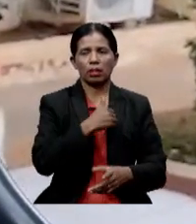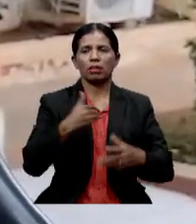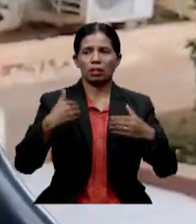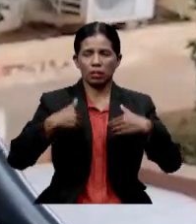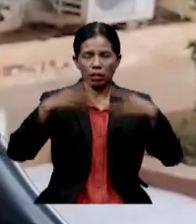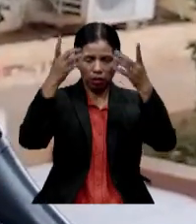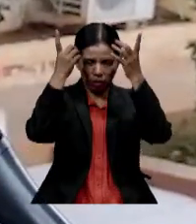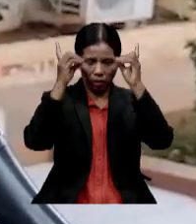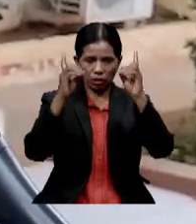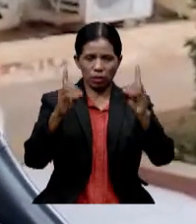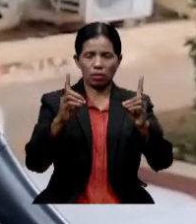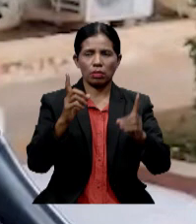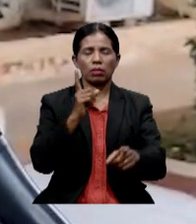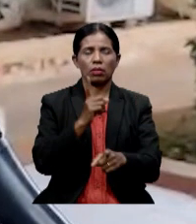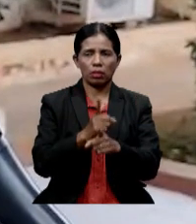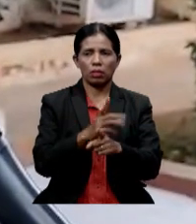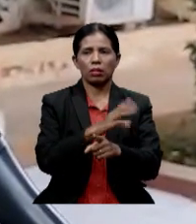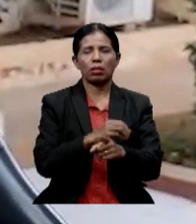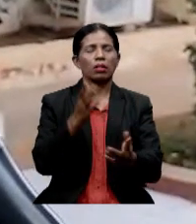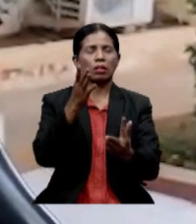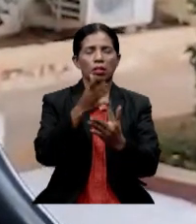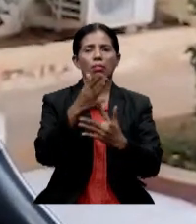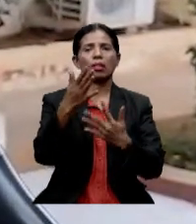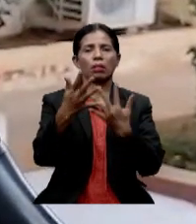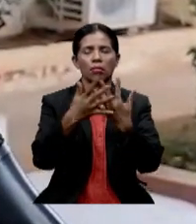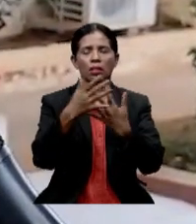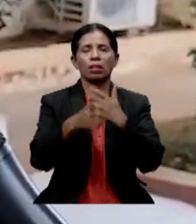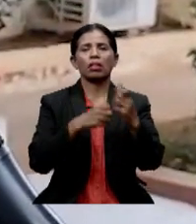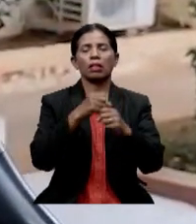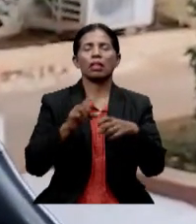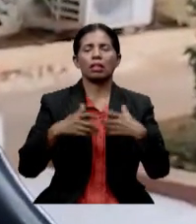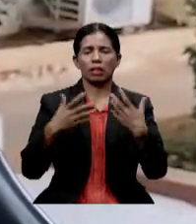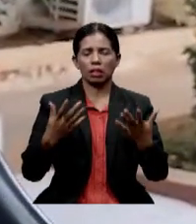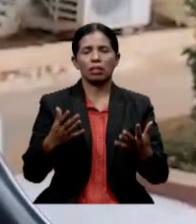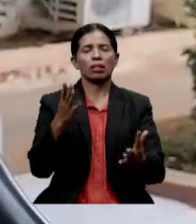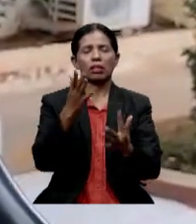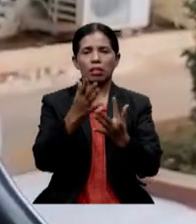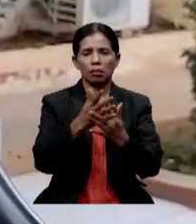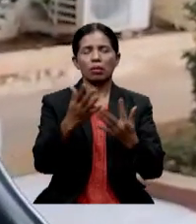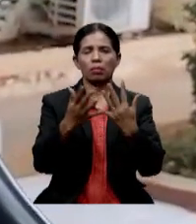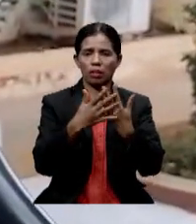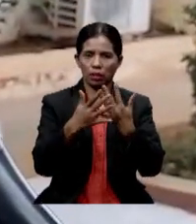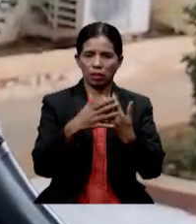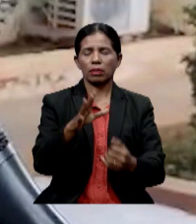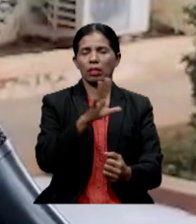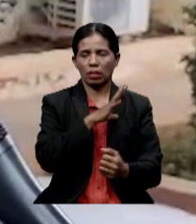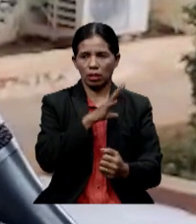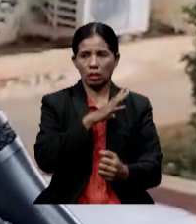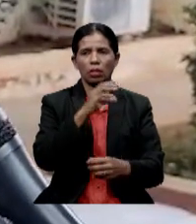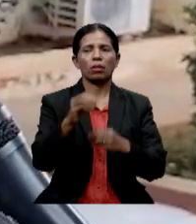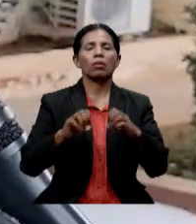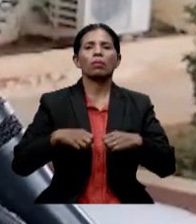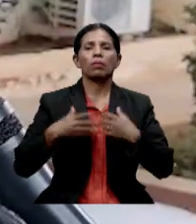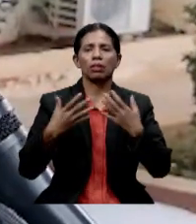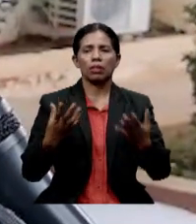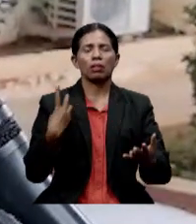decisão definitivo kata kenya tama kadia tia hai. Sida ne prisão preventiva ne demaka olha quando a o insan ato